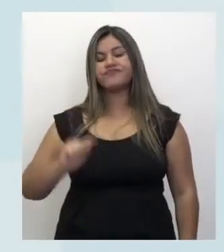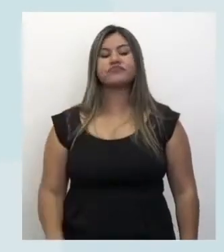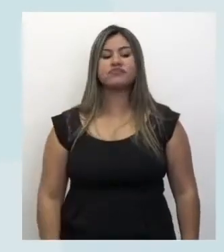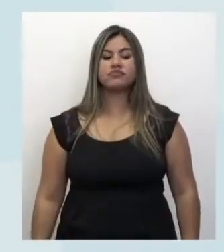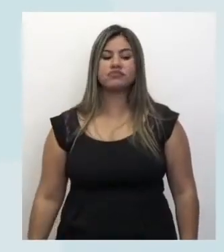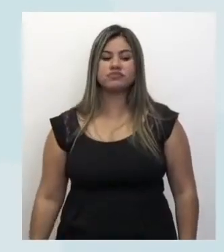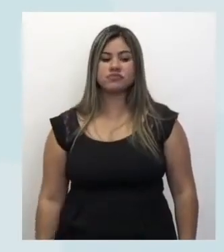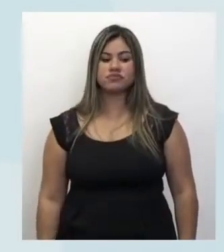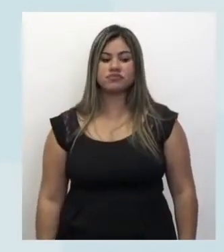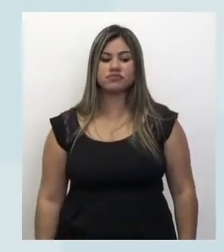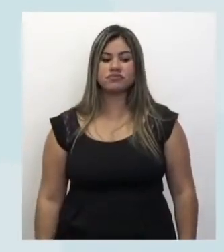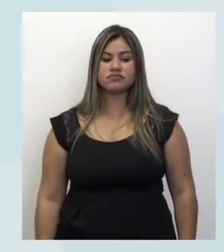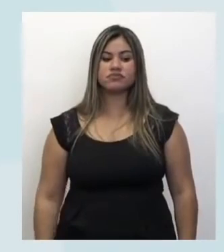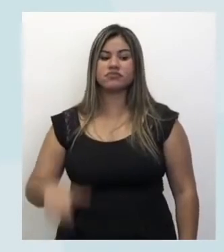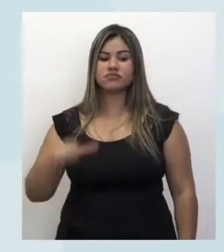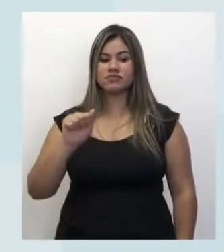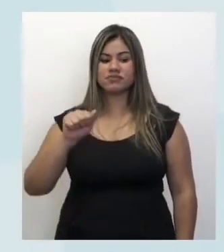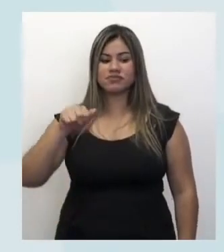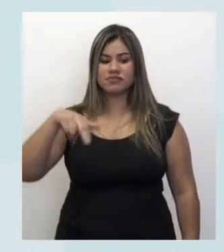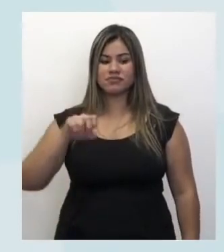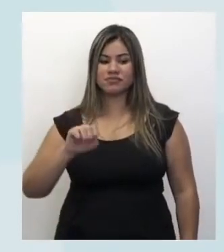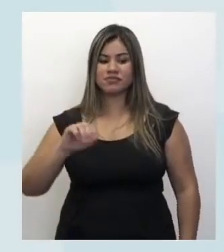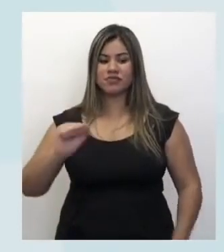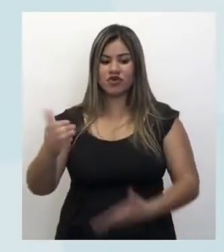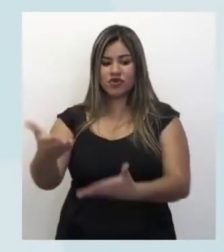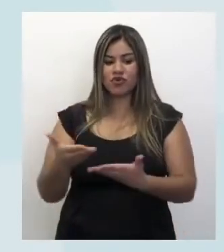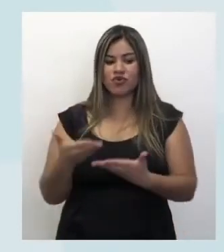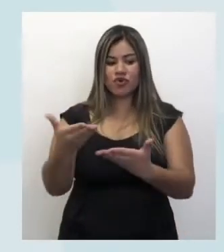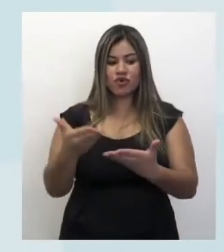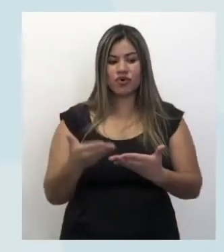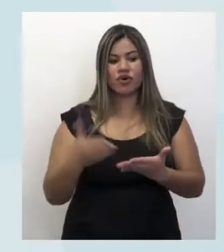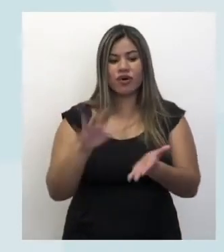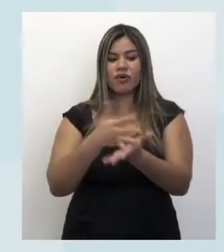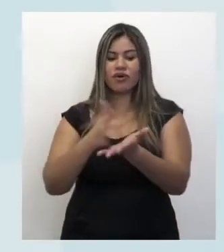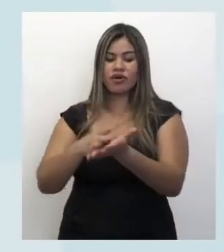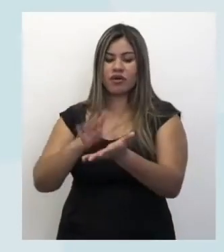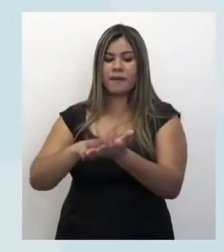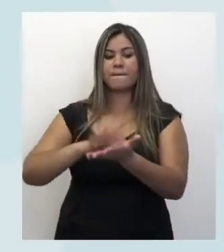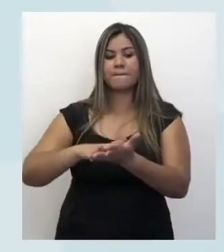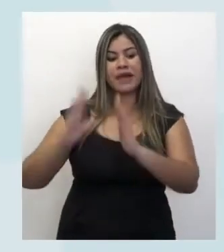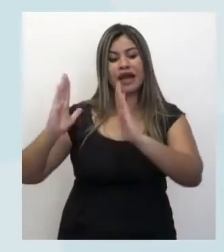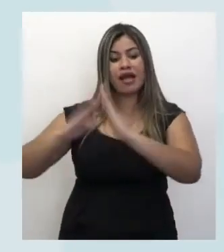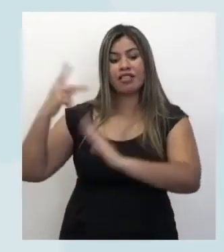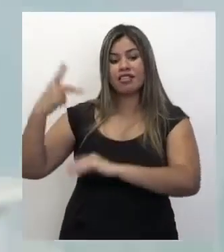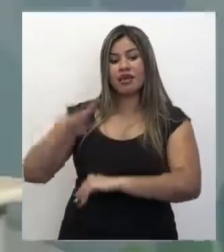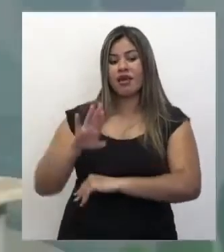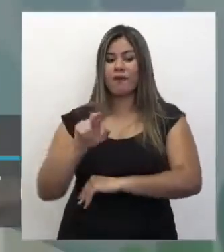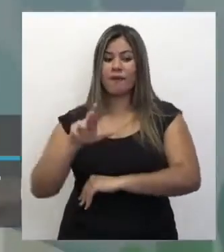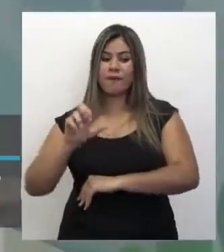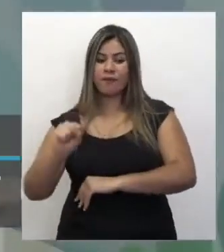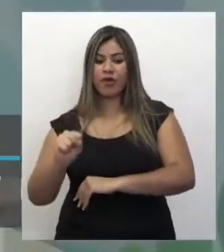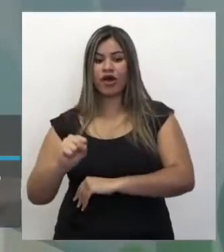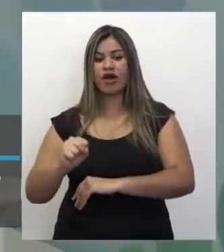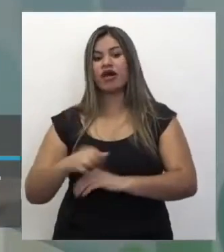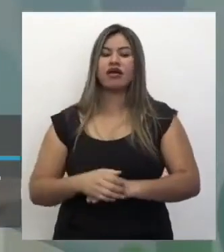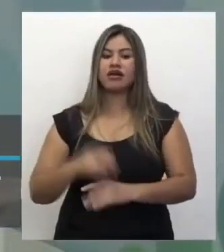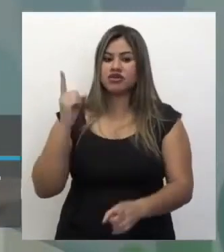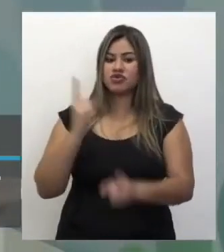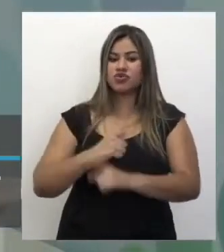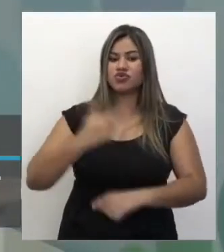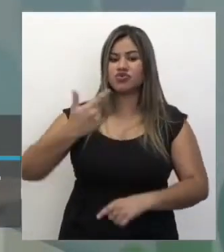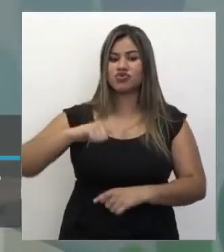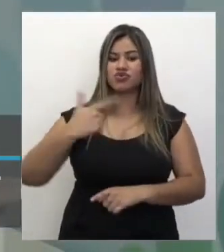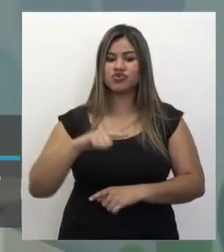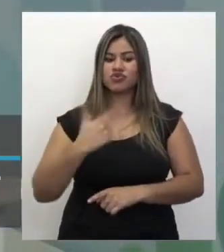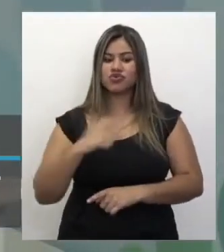O Ernesto nos convidou para um samba, ele mora no Brás. Nós fomos, não encontremos